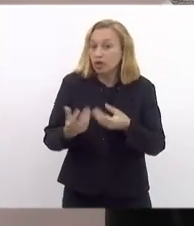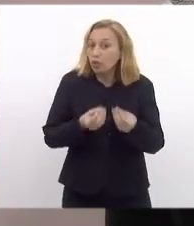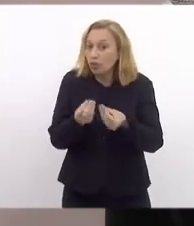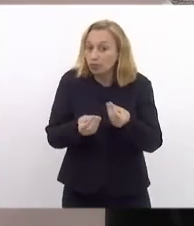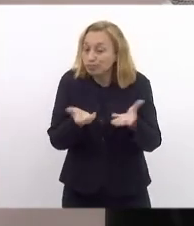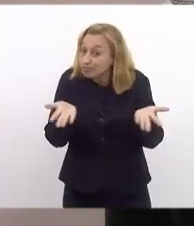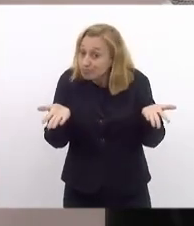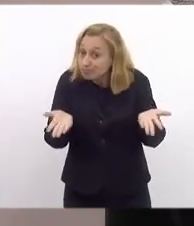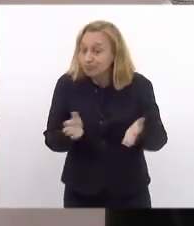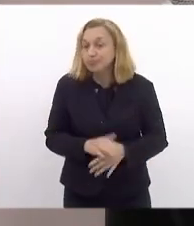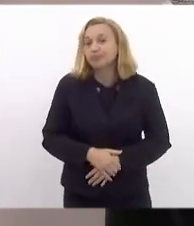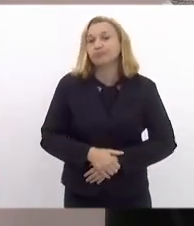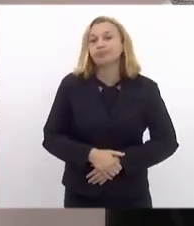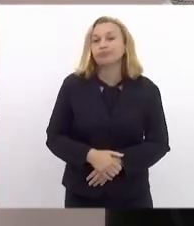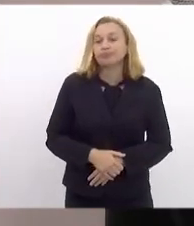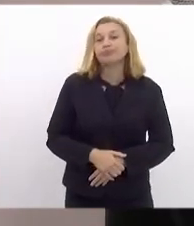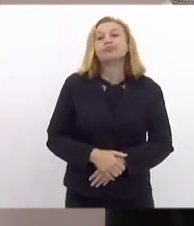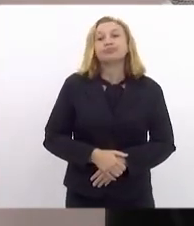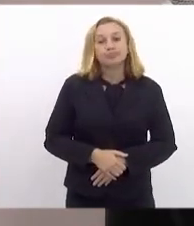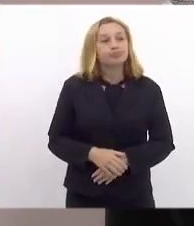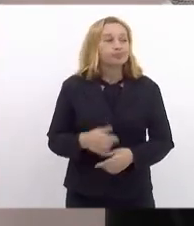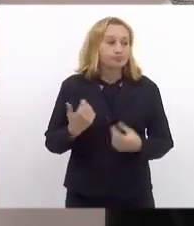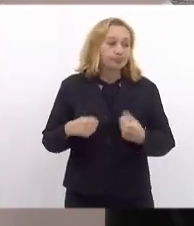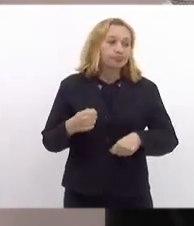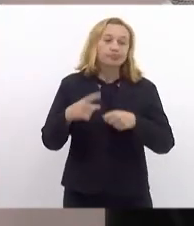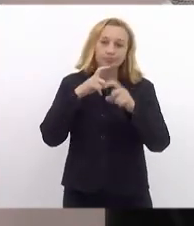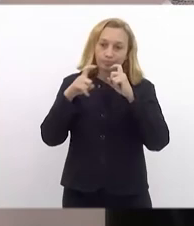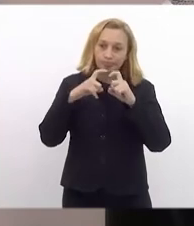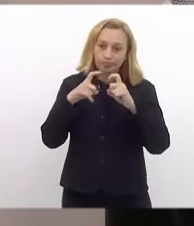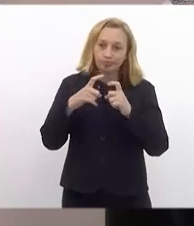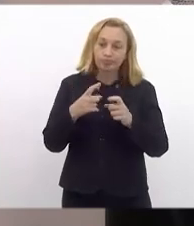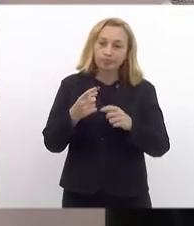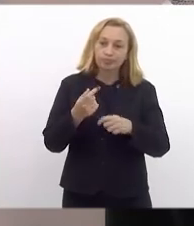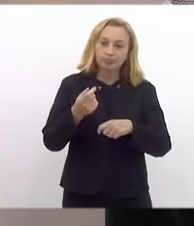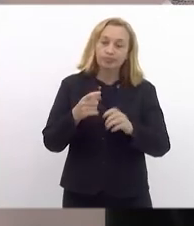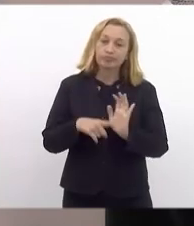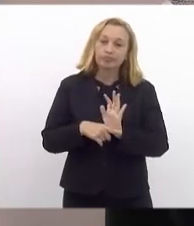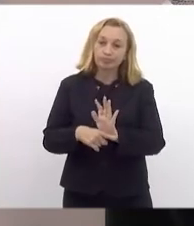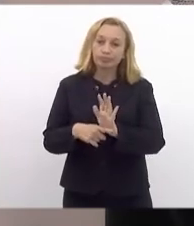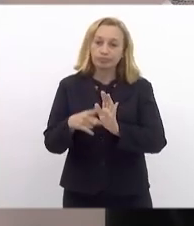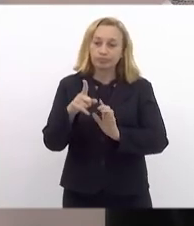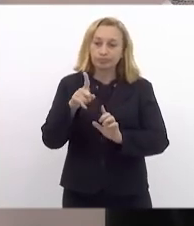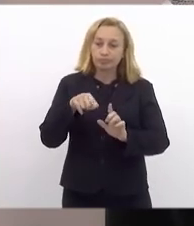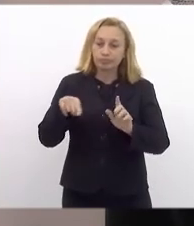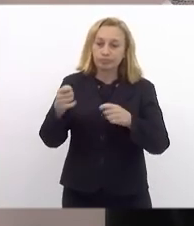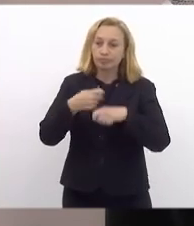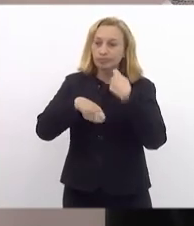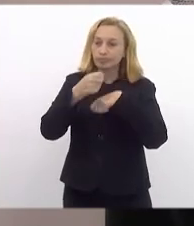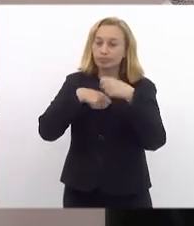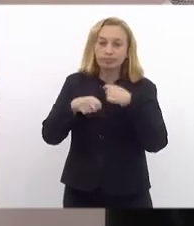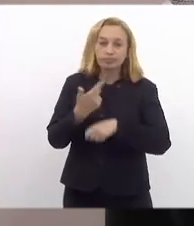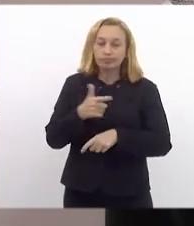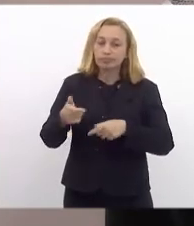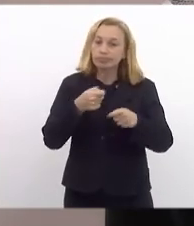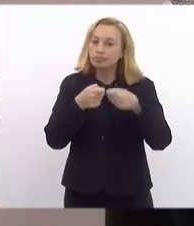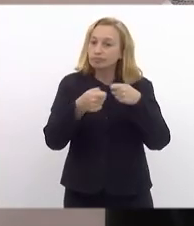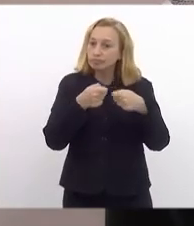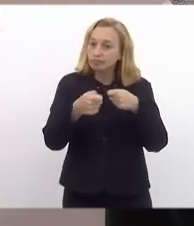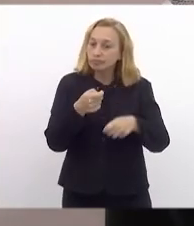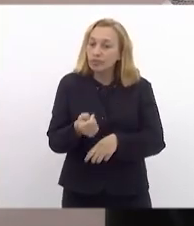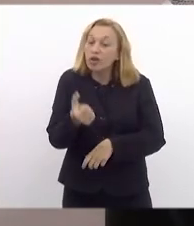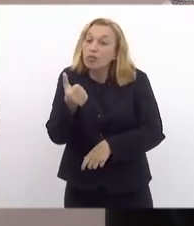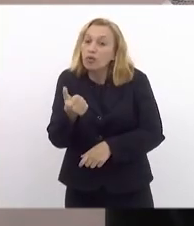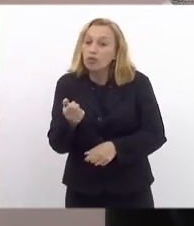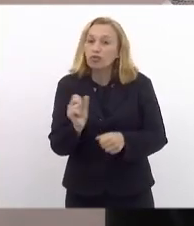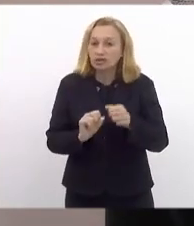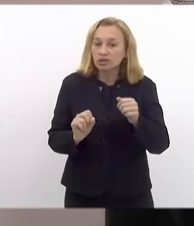saída é uma só mas a gente tem que discutir a recuperação Econômica né porque a gente não tem controle e pouco